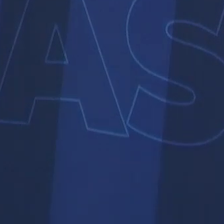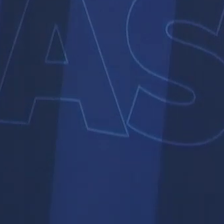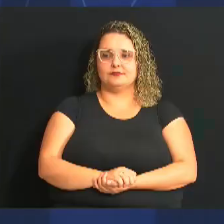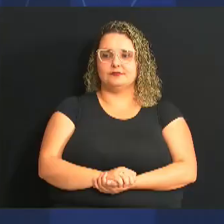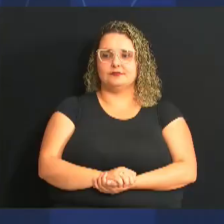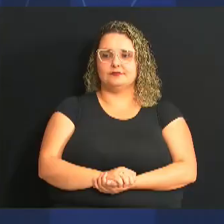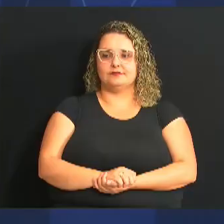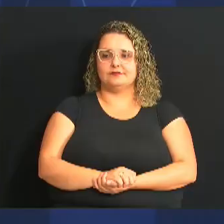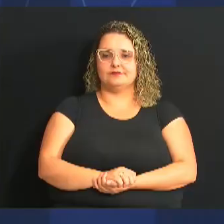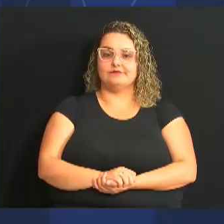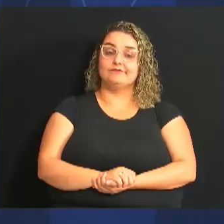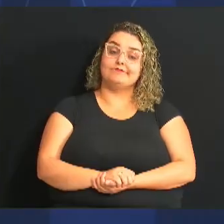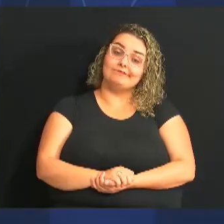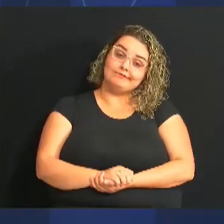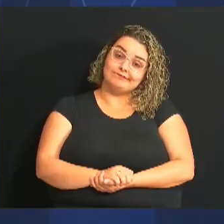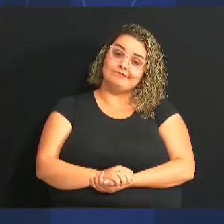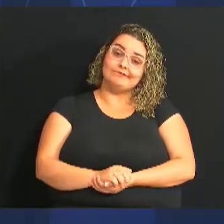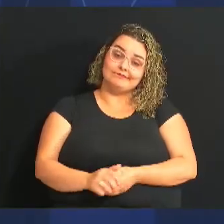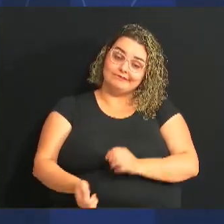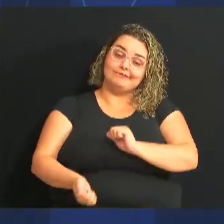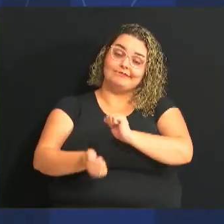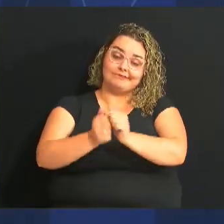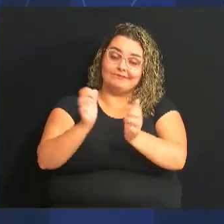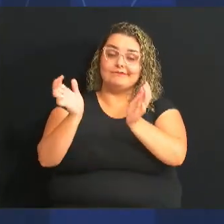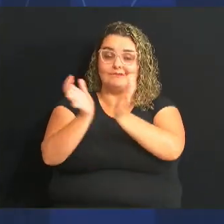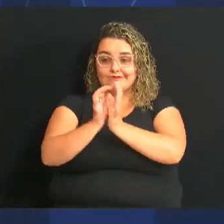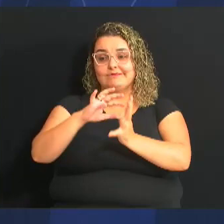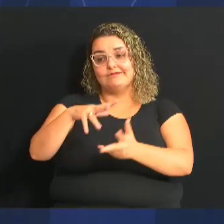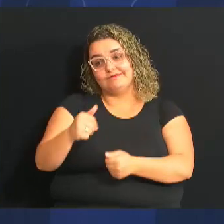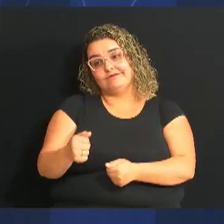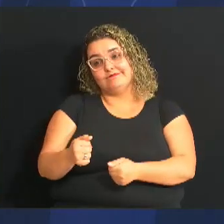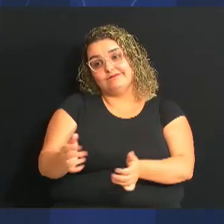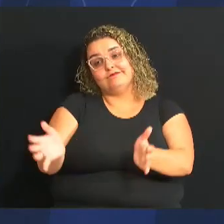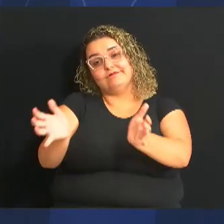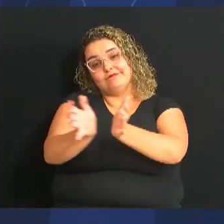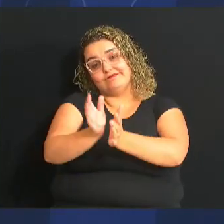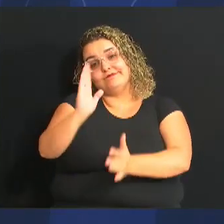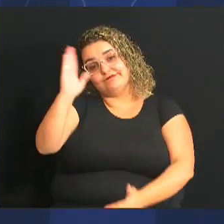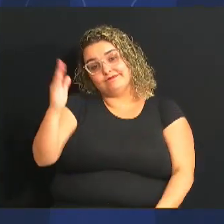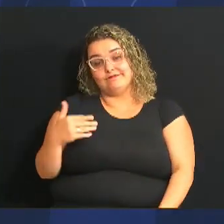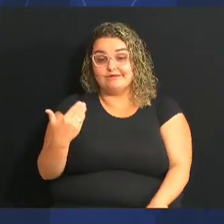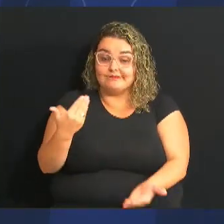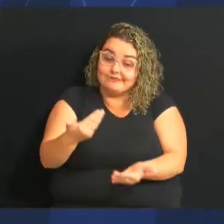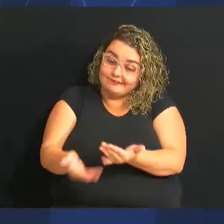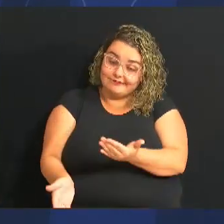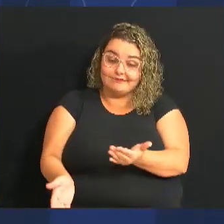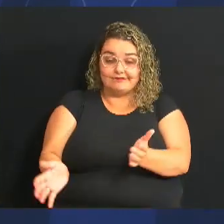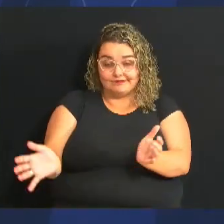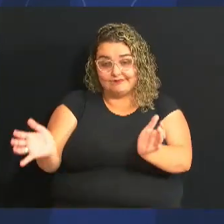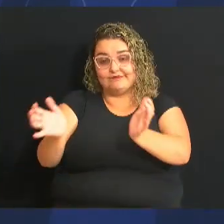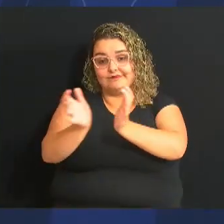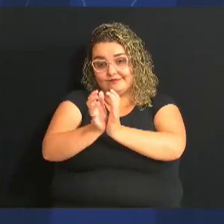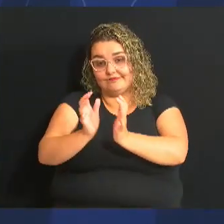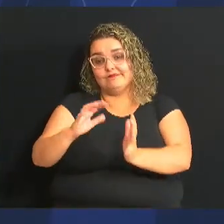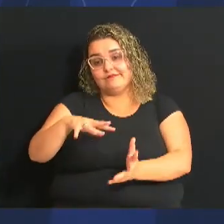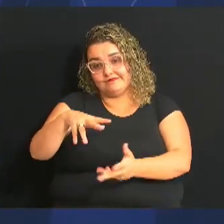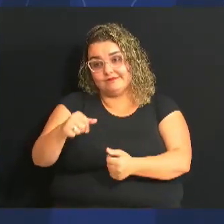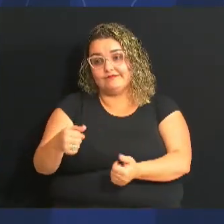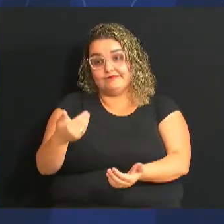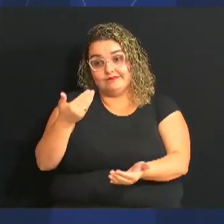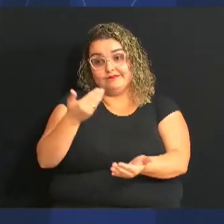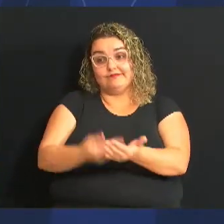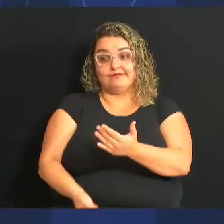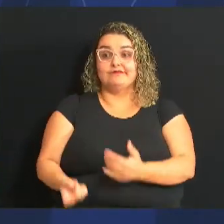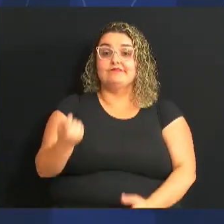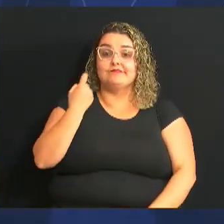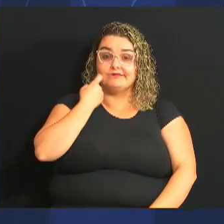Vamos falar sobre Copa do Mundo agora. A seleção brasileira eliminada da Copa do Mundo, né? Na sexta-feira perdeu nos pênaltis